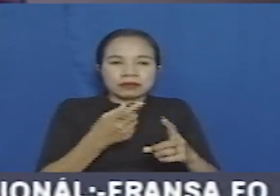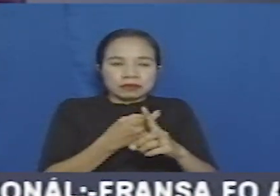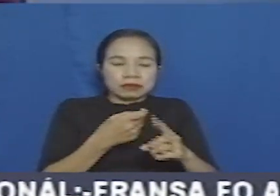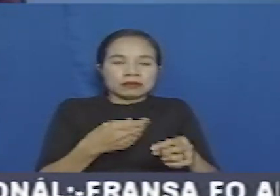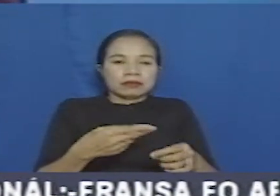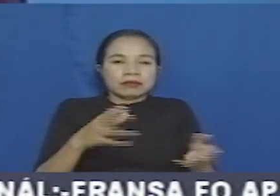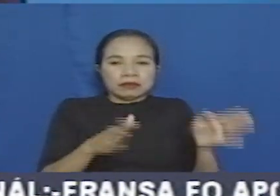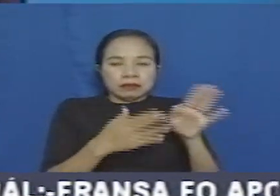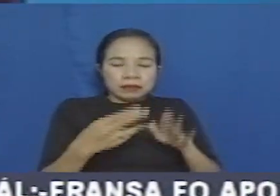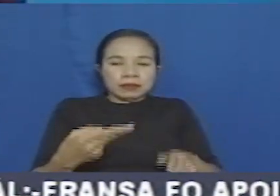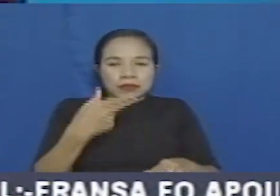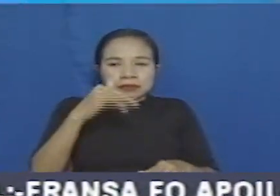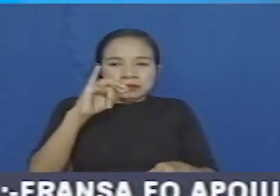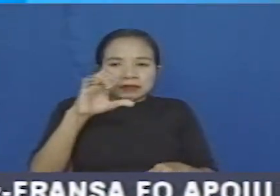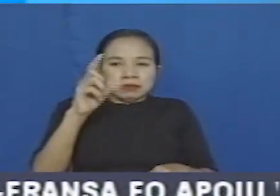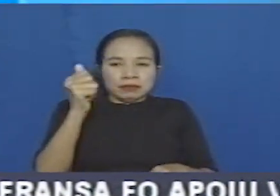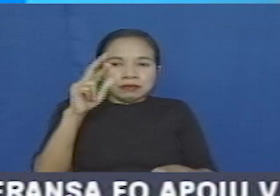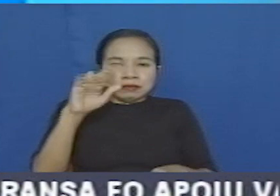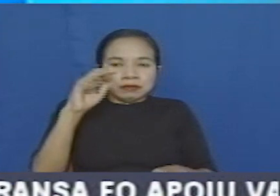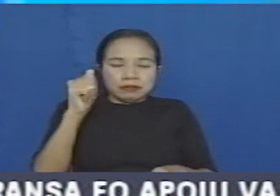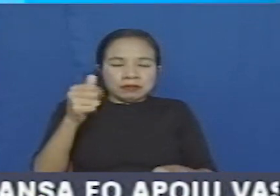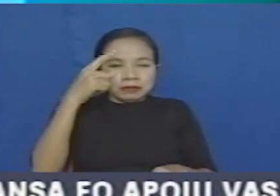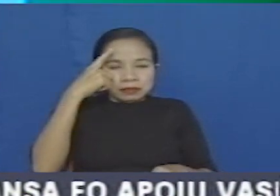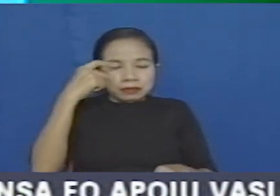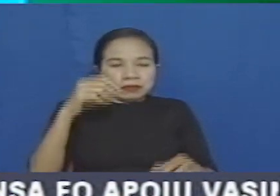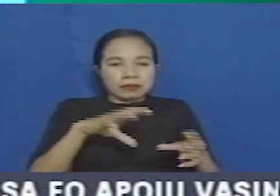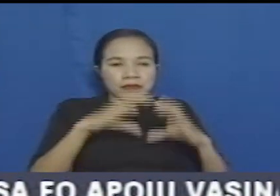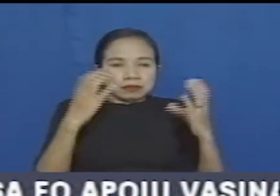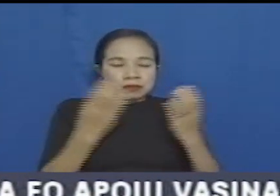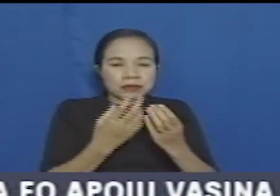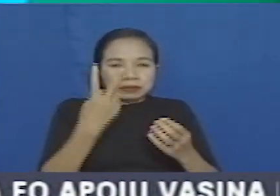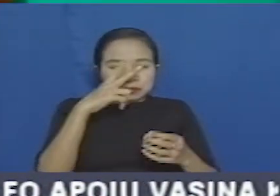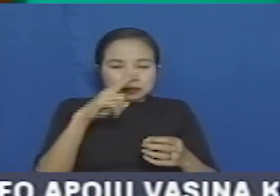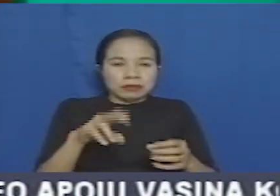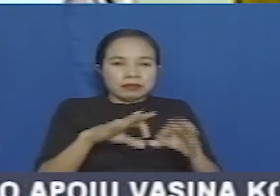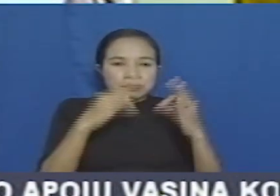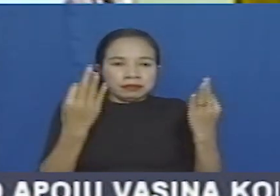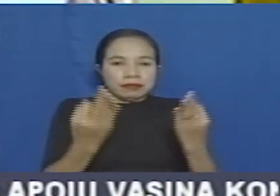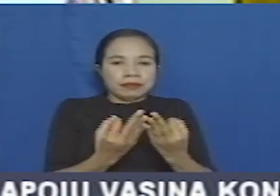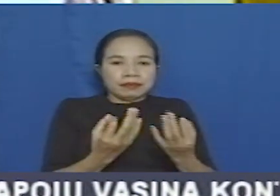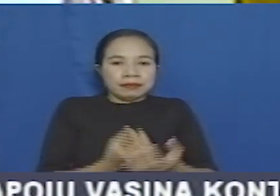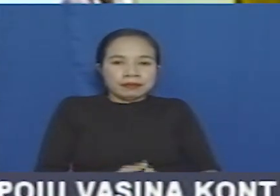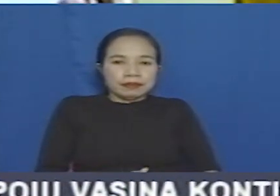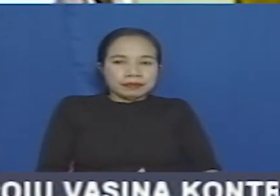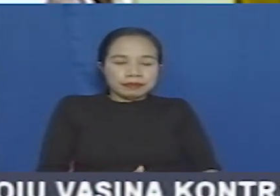ilare de Jesus ne mate, tambani, Comissão se visita, família...